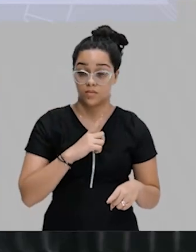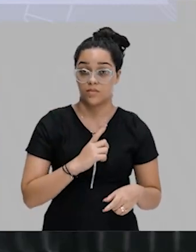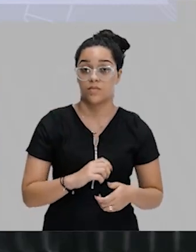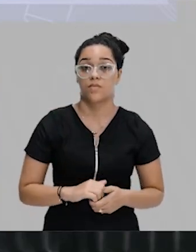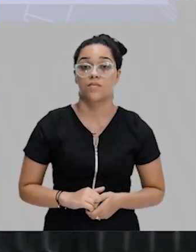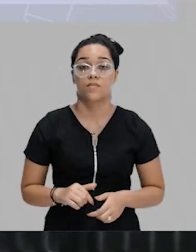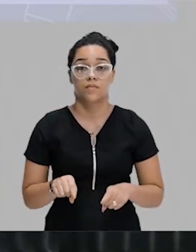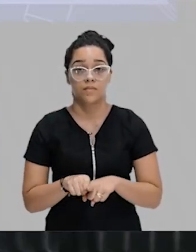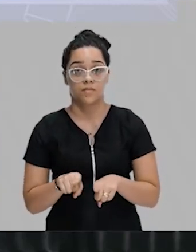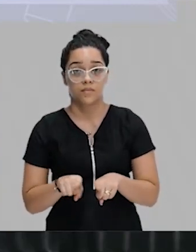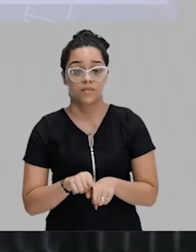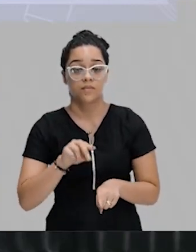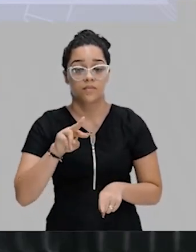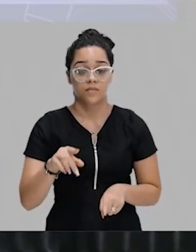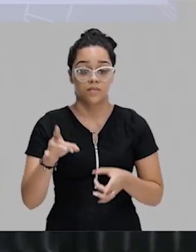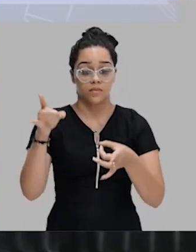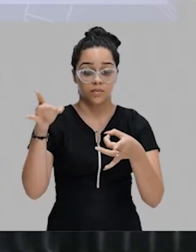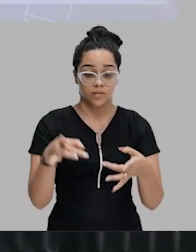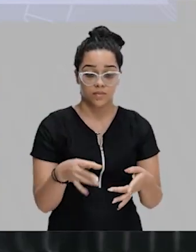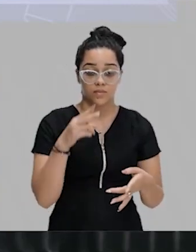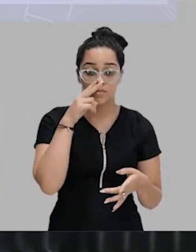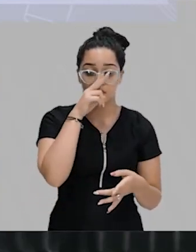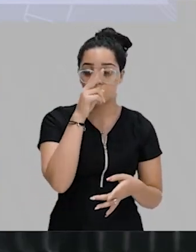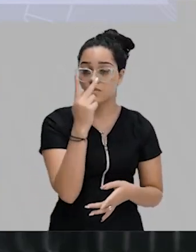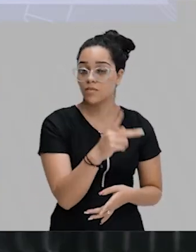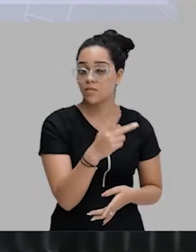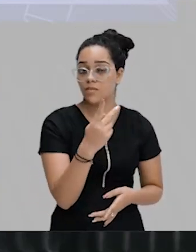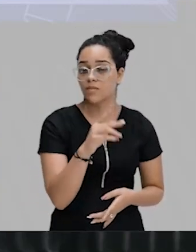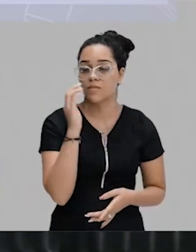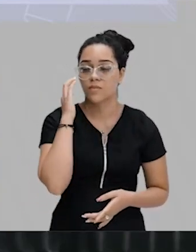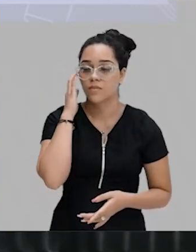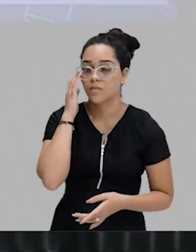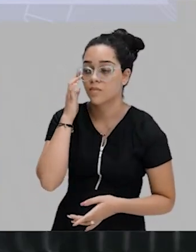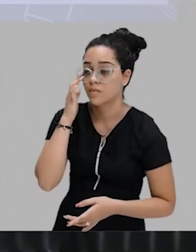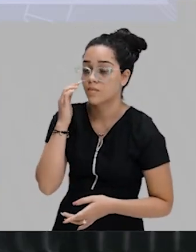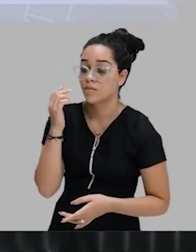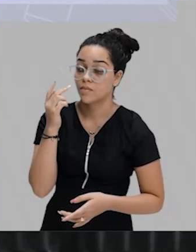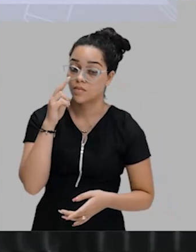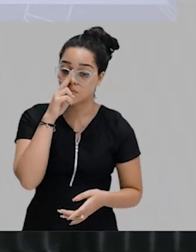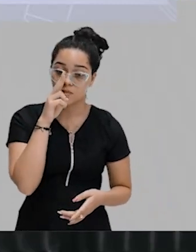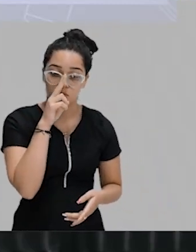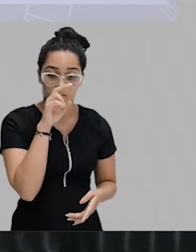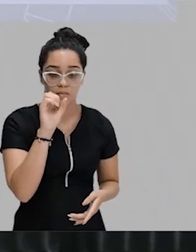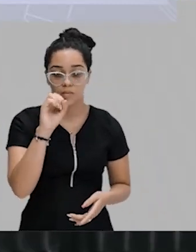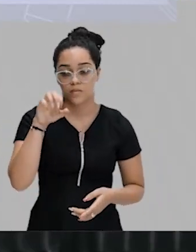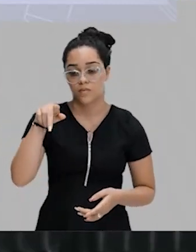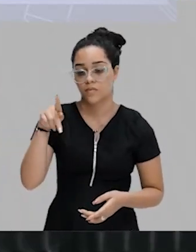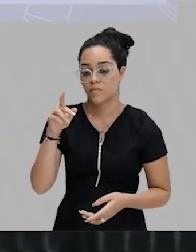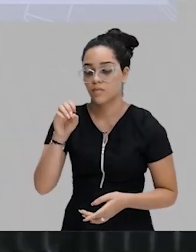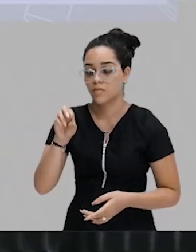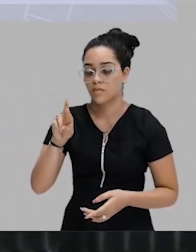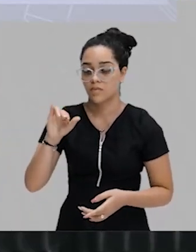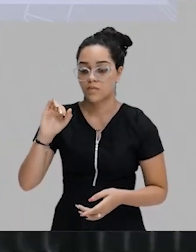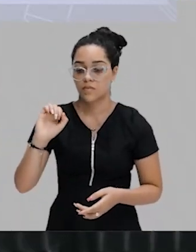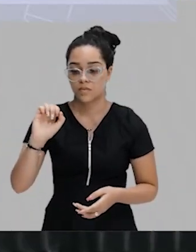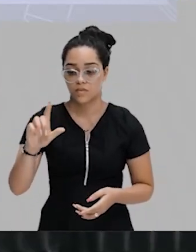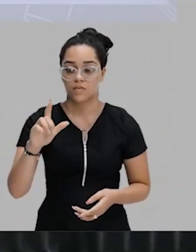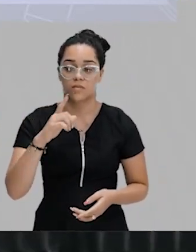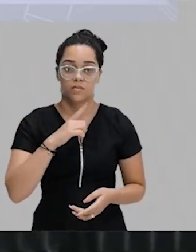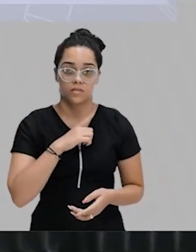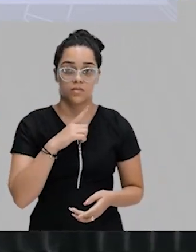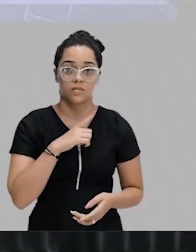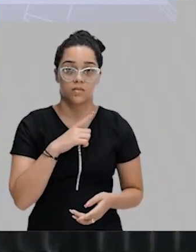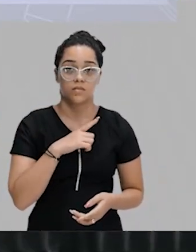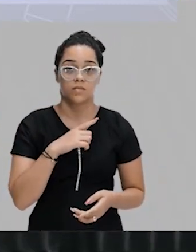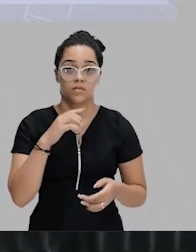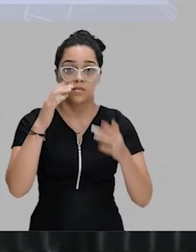feudal, ela vai abrir mão do poder local dela, do poder senhorial, para que esse monarca exerça a